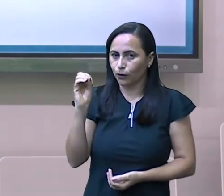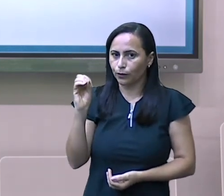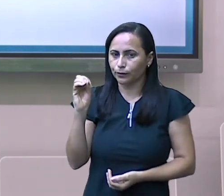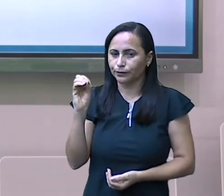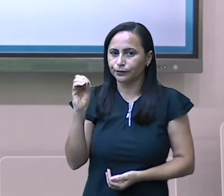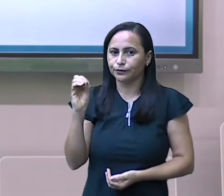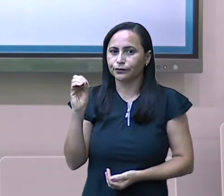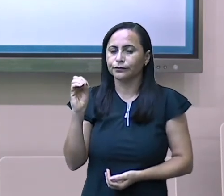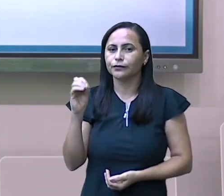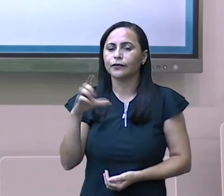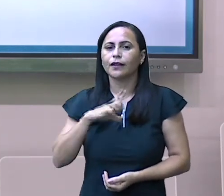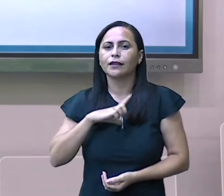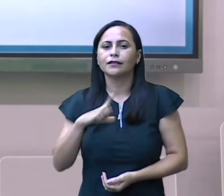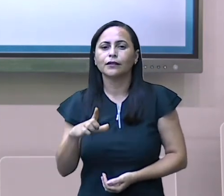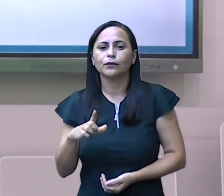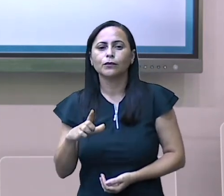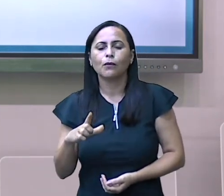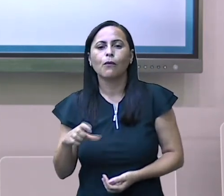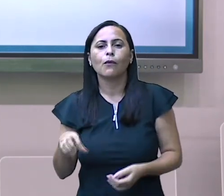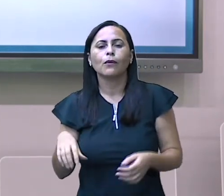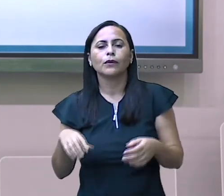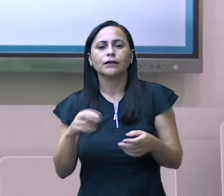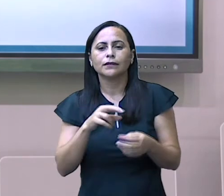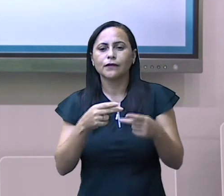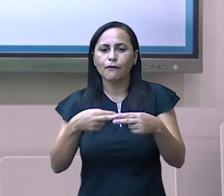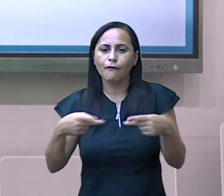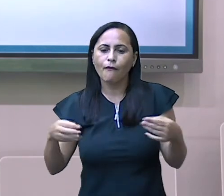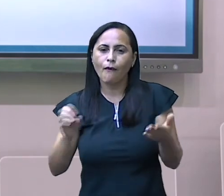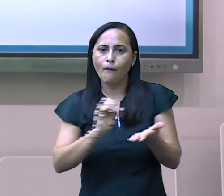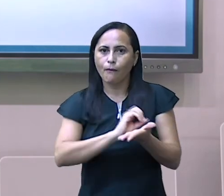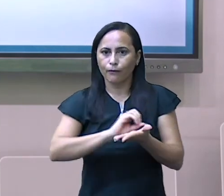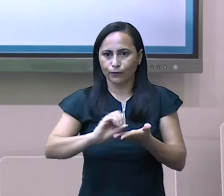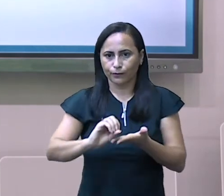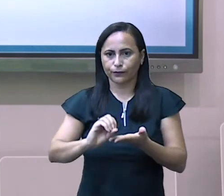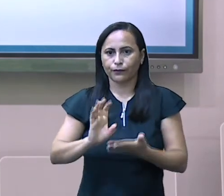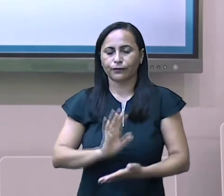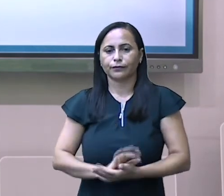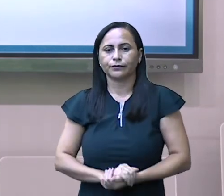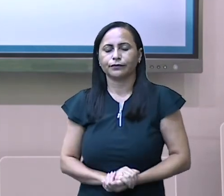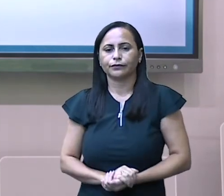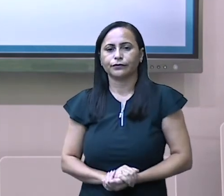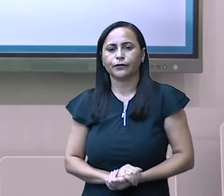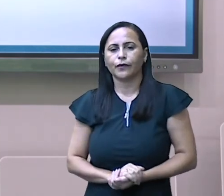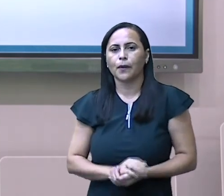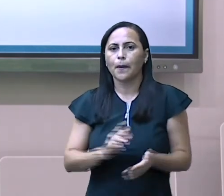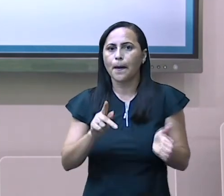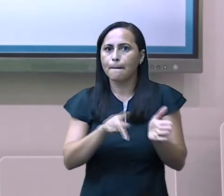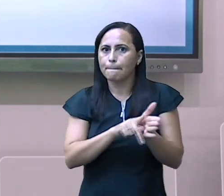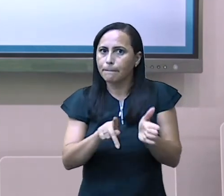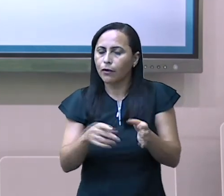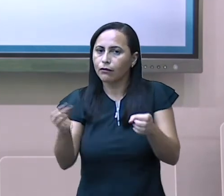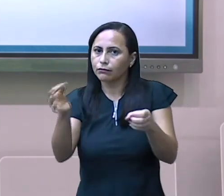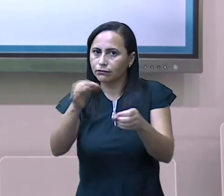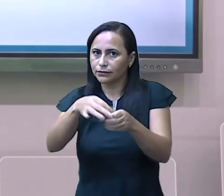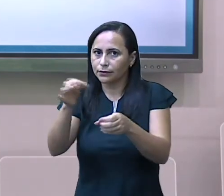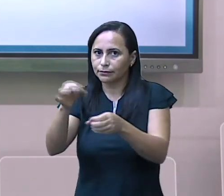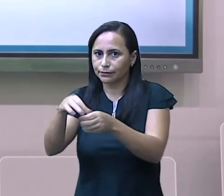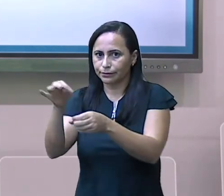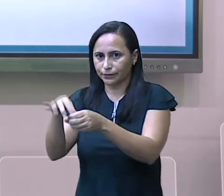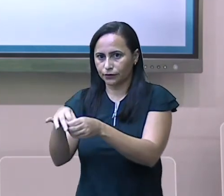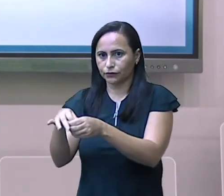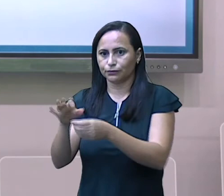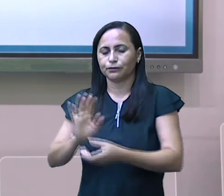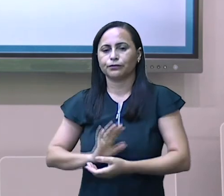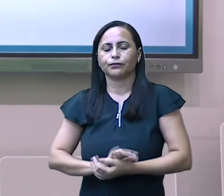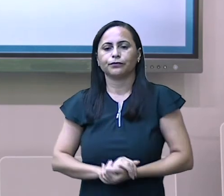solo umífero, ele tem muita matéria orgânica. Então, próprio para a agricultura,